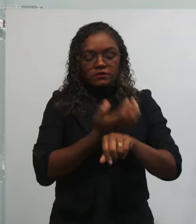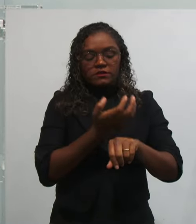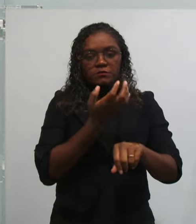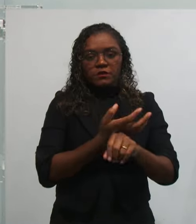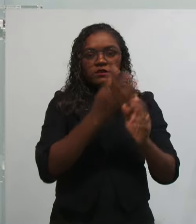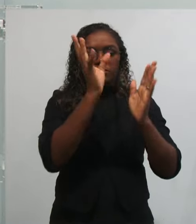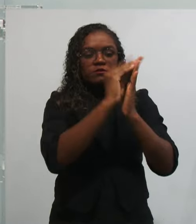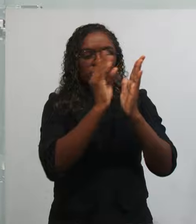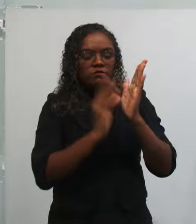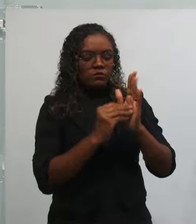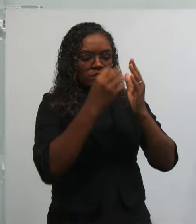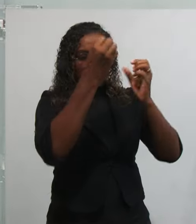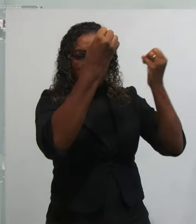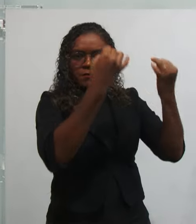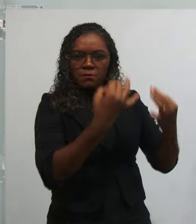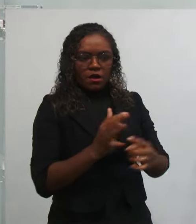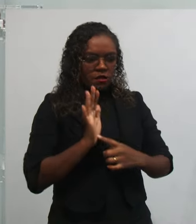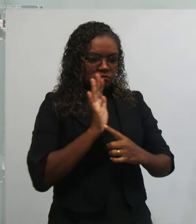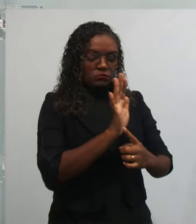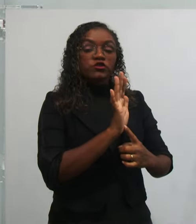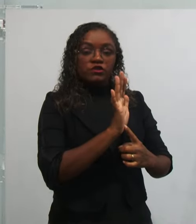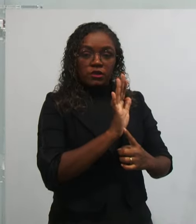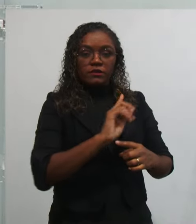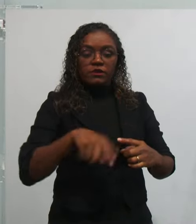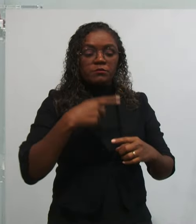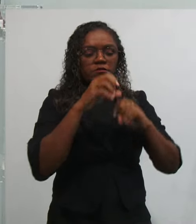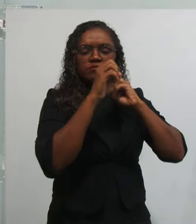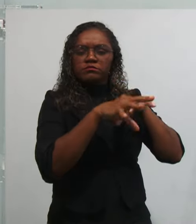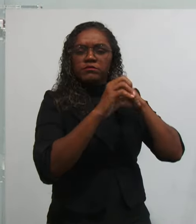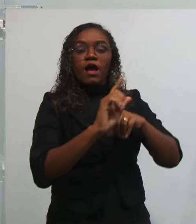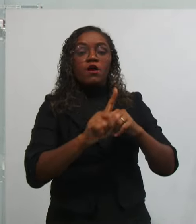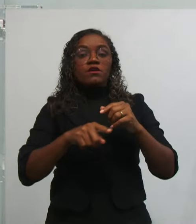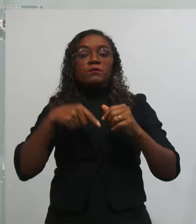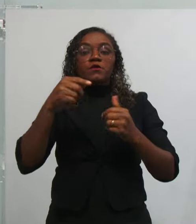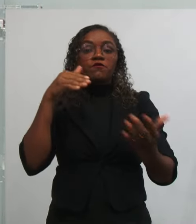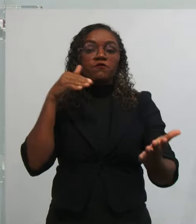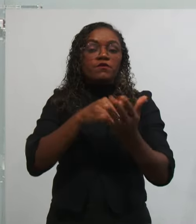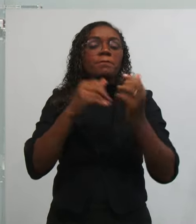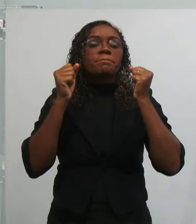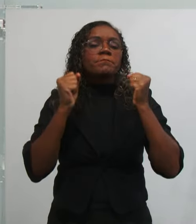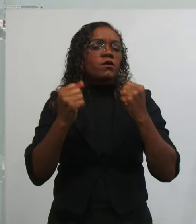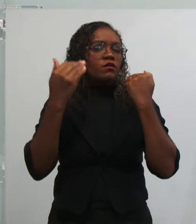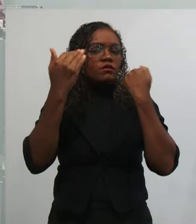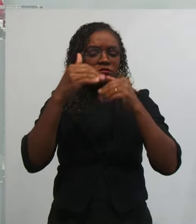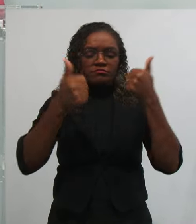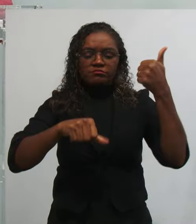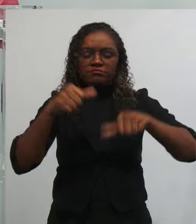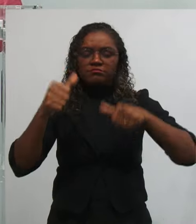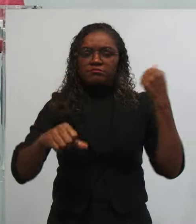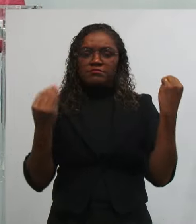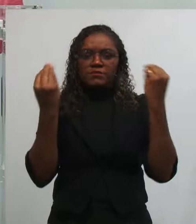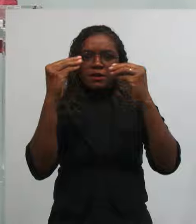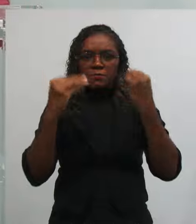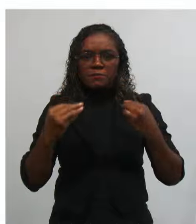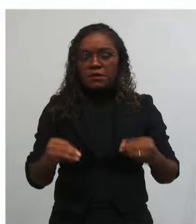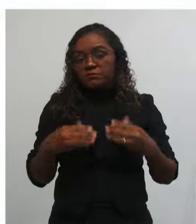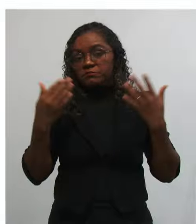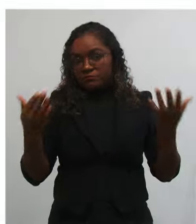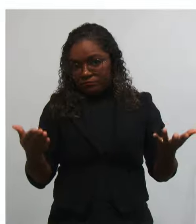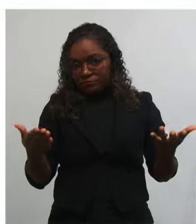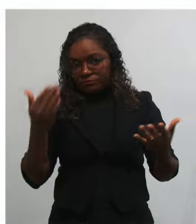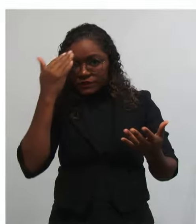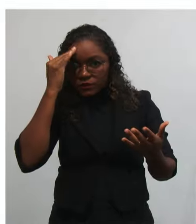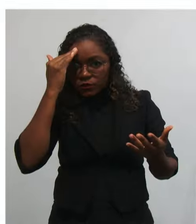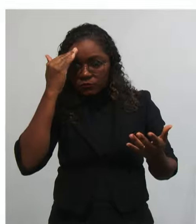são os conteúdos essenciais E é isto que você é nisto que você vai ser avaliado Ok continuando